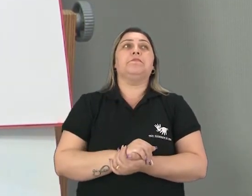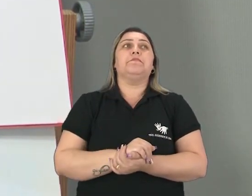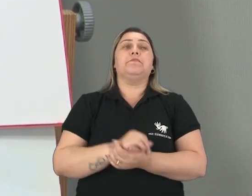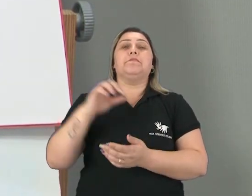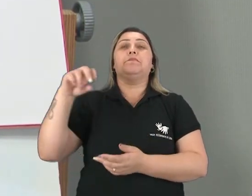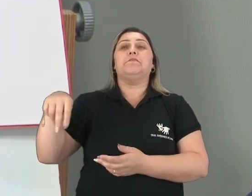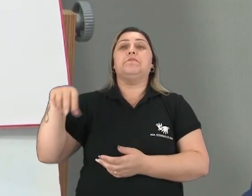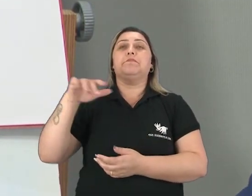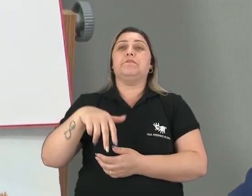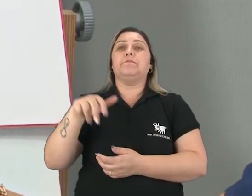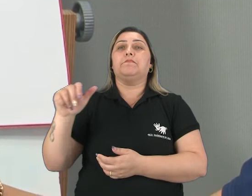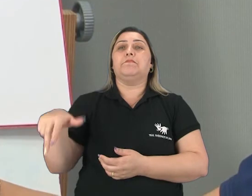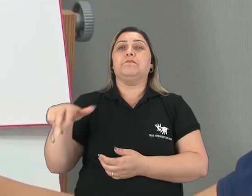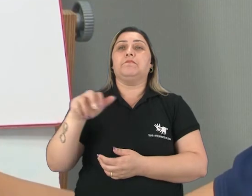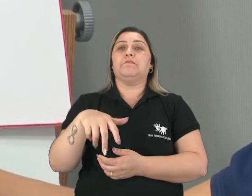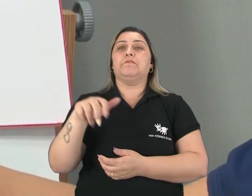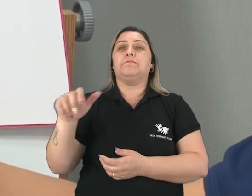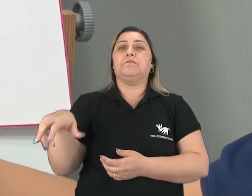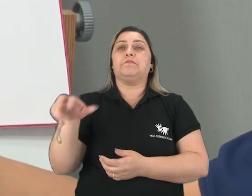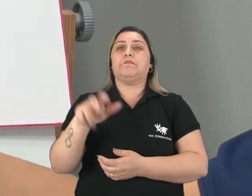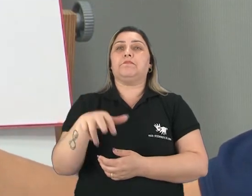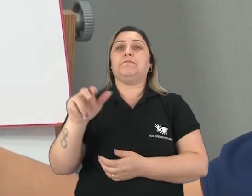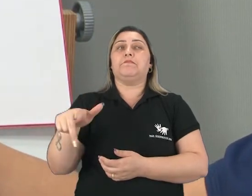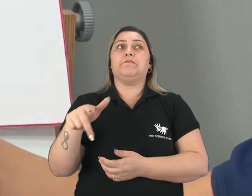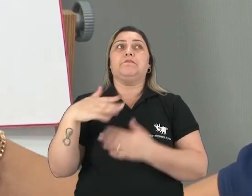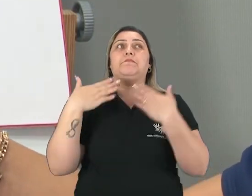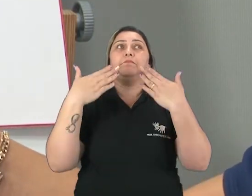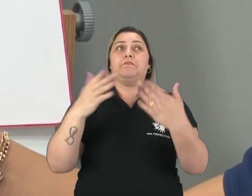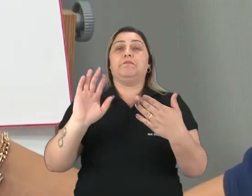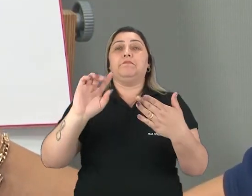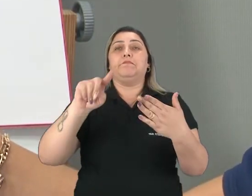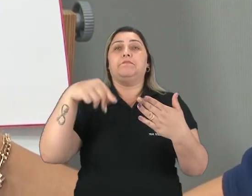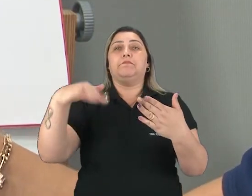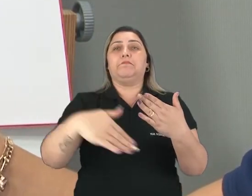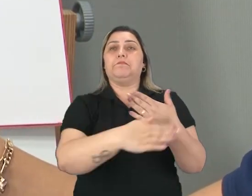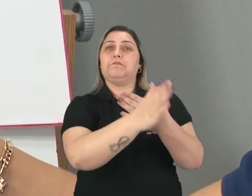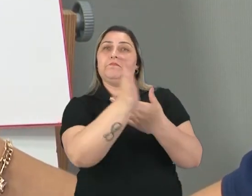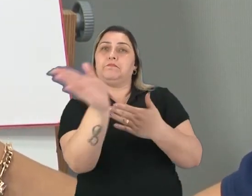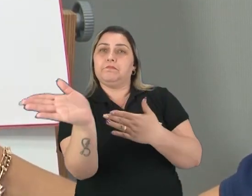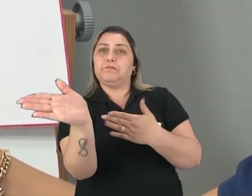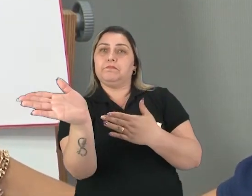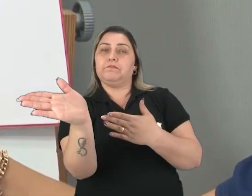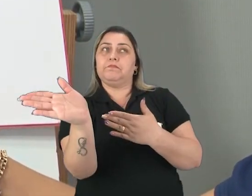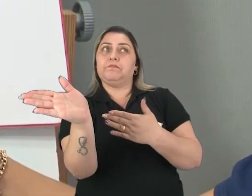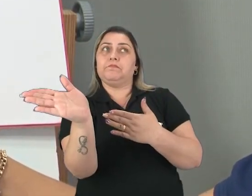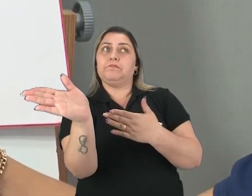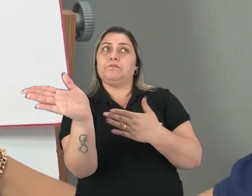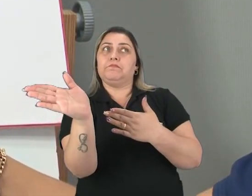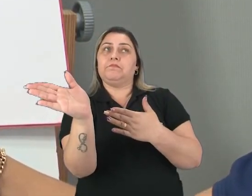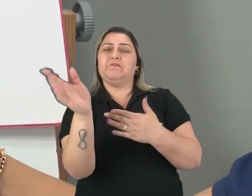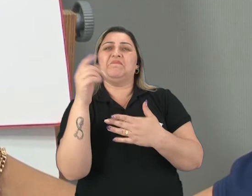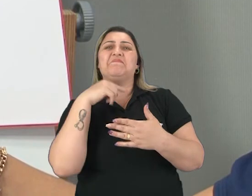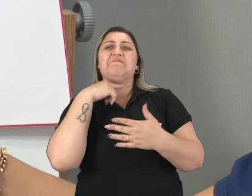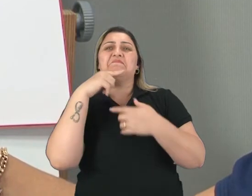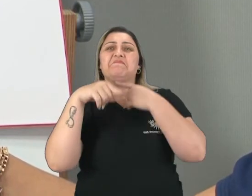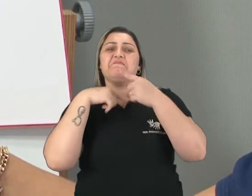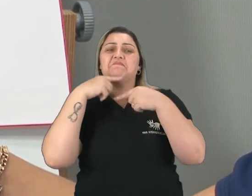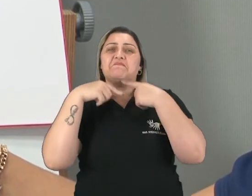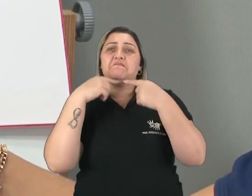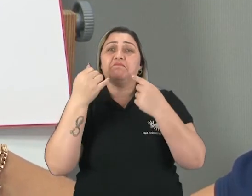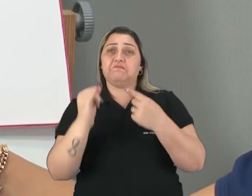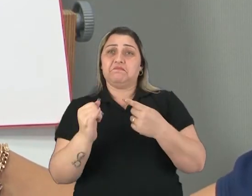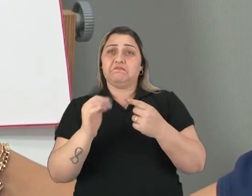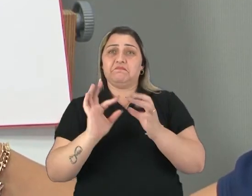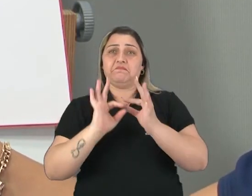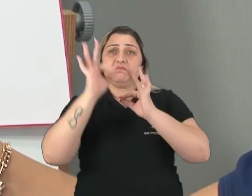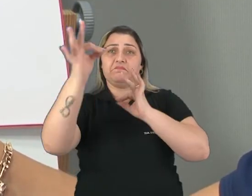vai percorrer, digamos que ele andou um pouquinho, quando chegou aqui depois da curva, ele ficou em dúvida se